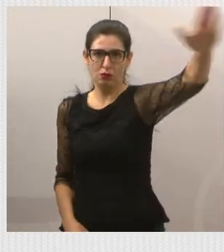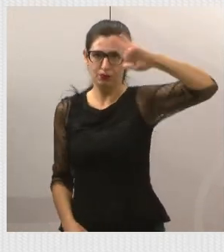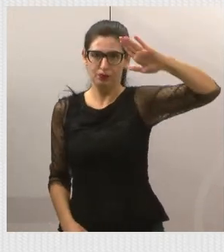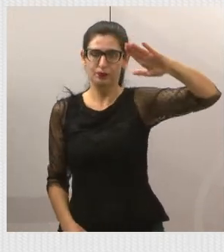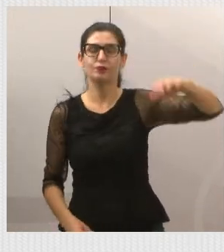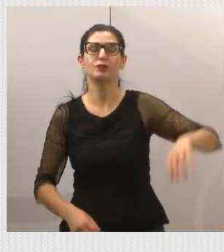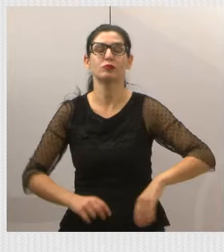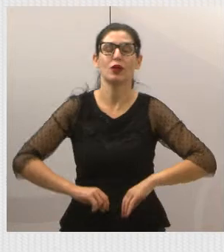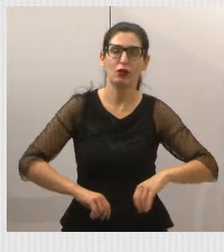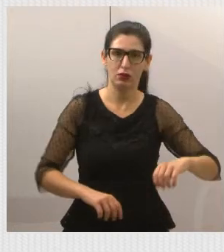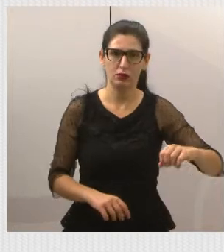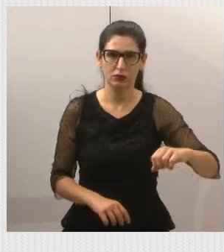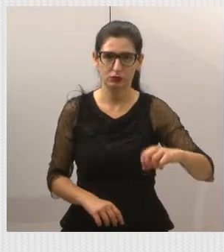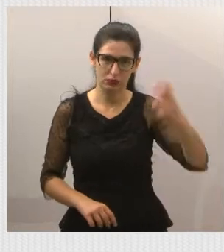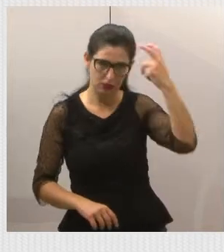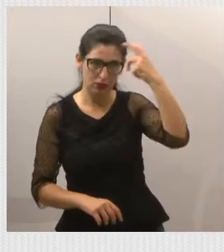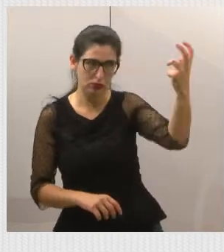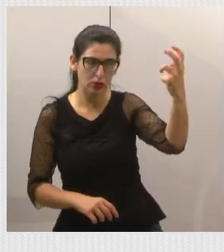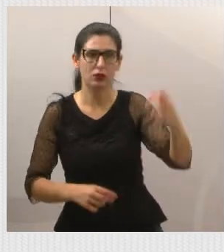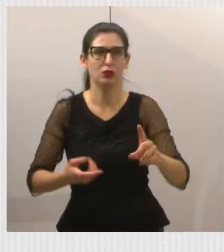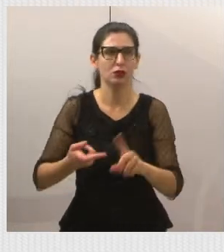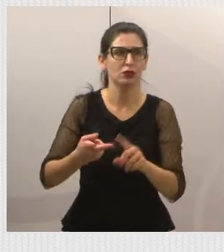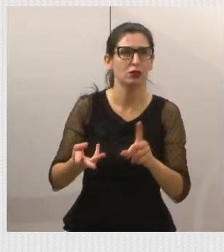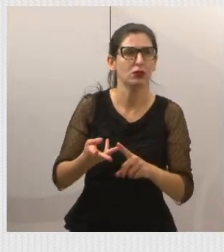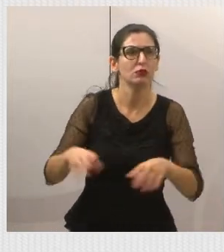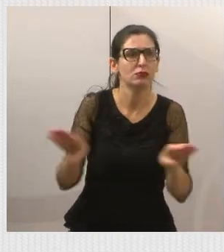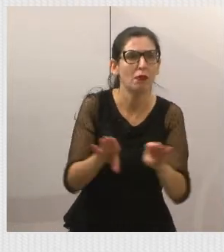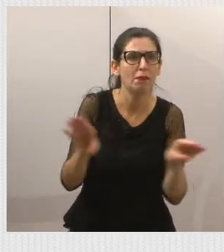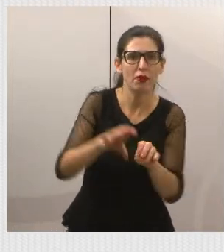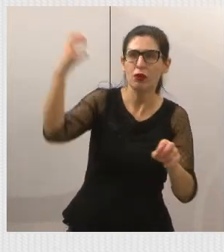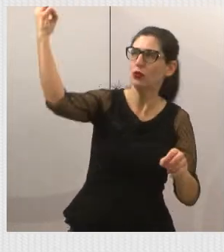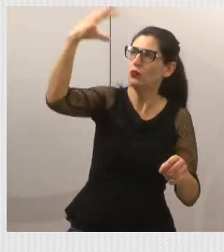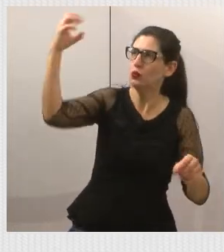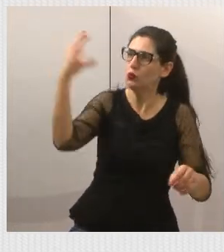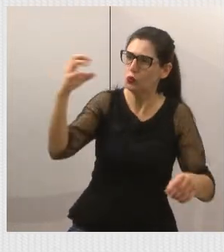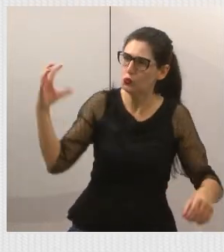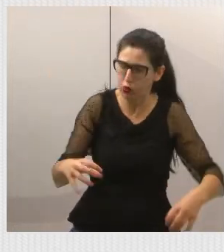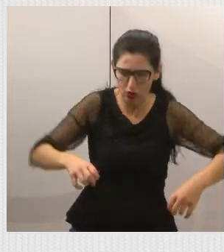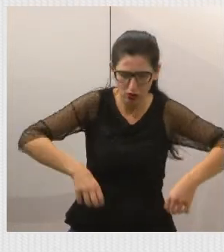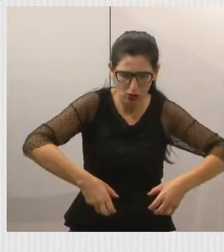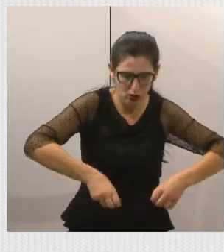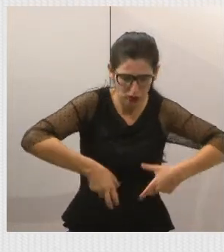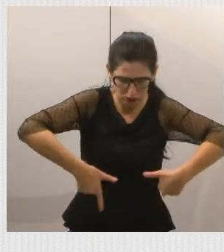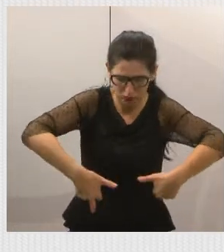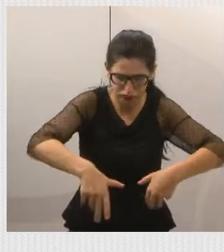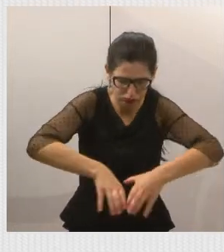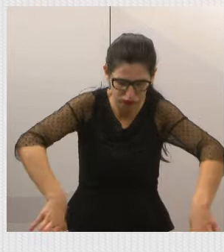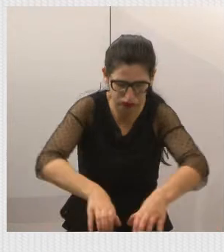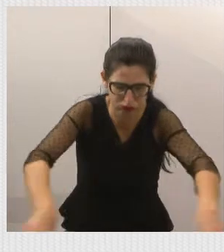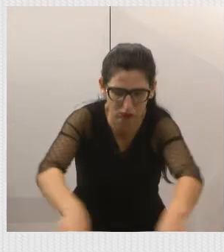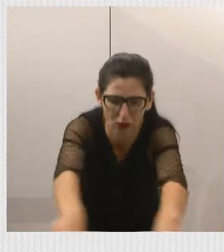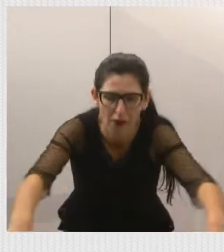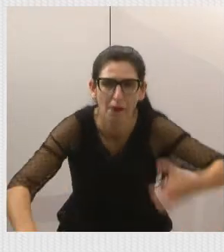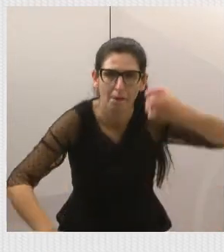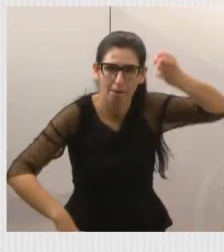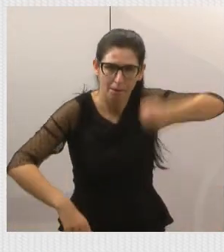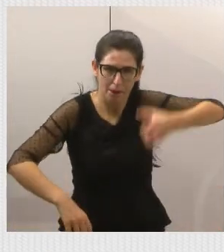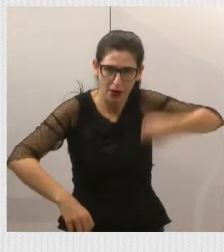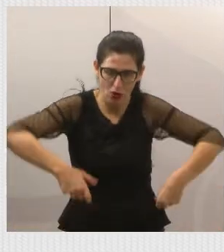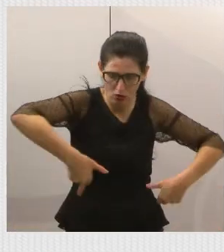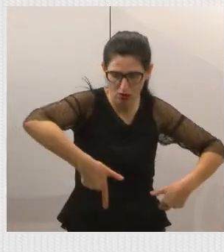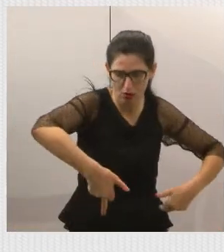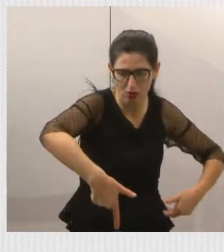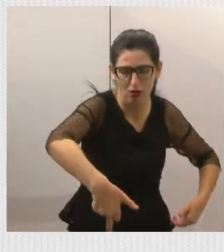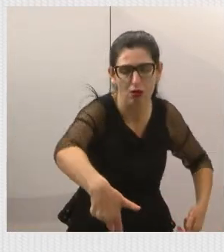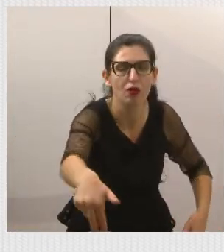mais acessível, e ampliação e manutenção da sinalização do trânsito. O orçamento da mobilidade também sai de 12 e chega